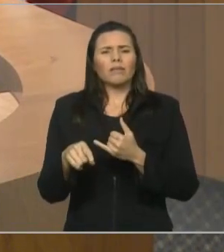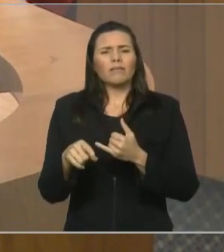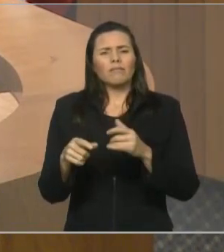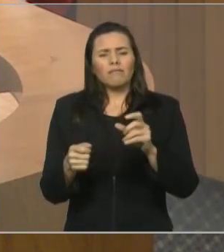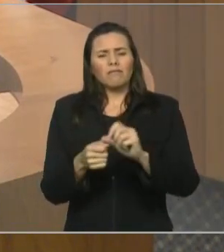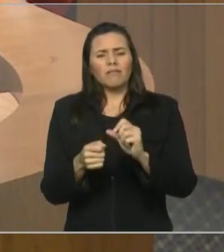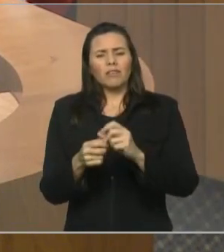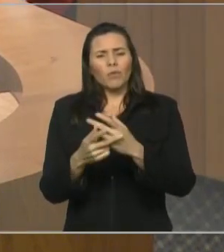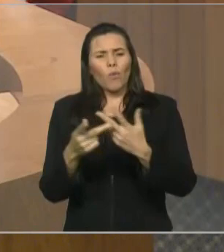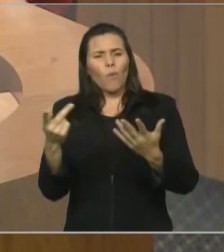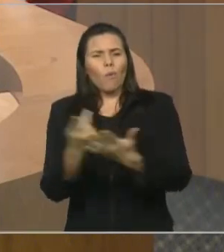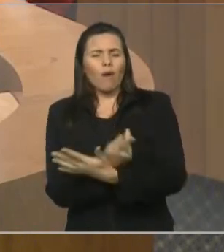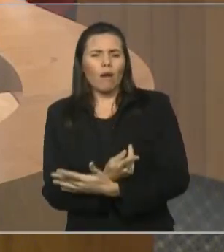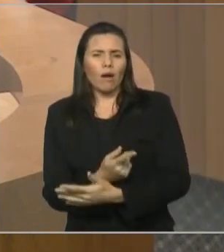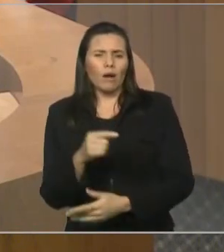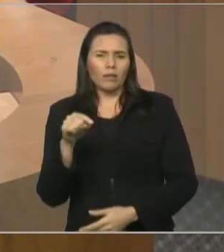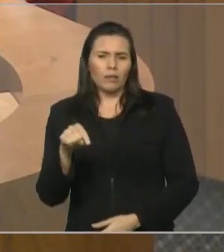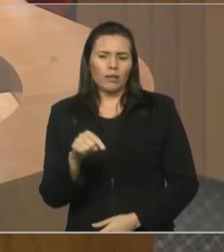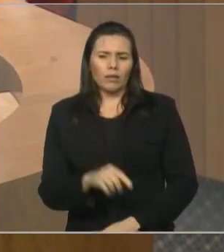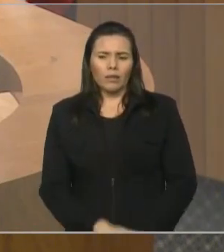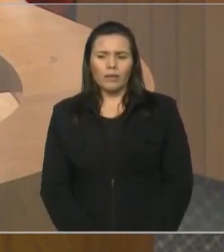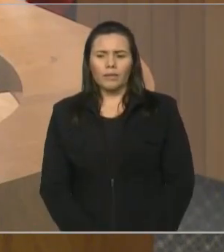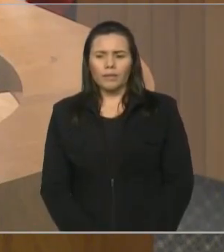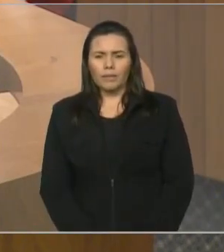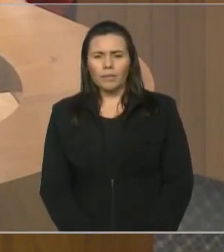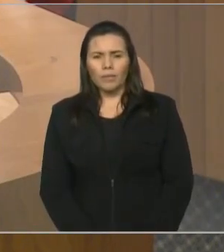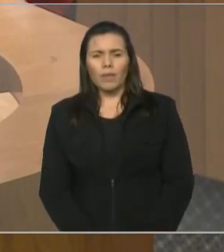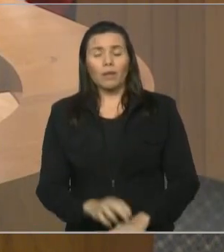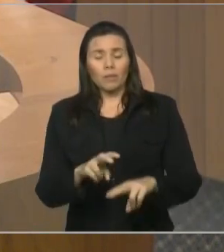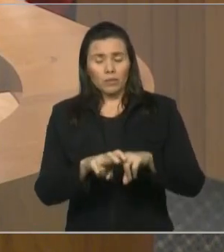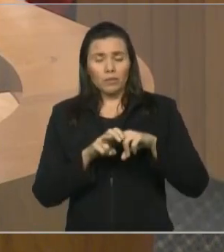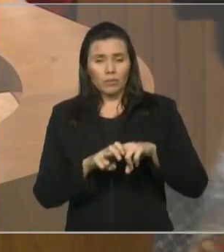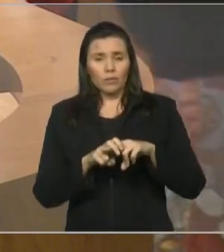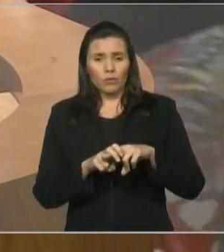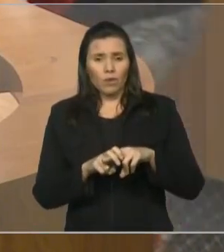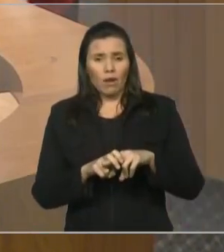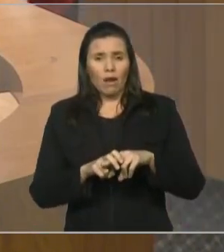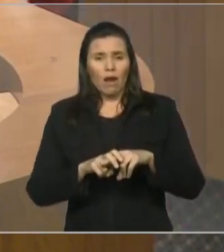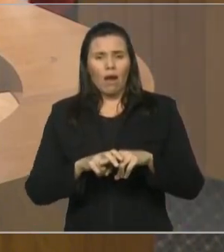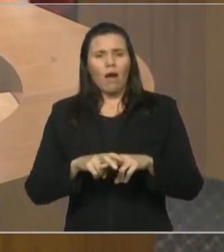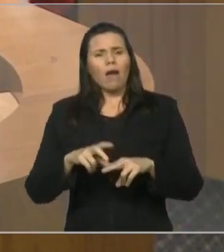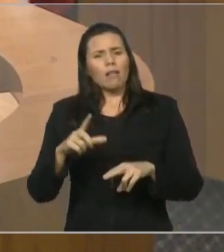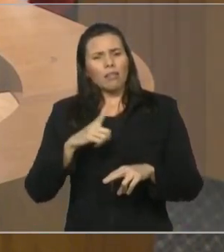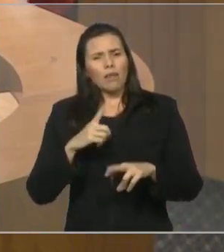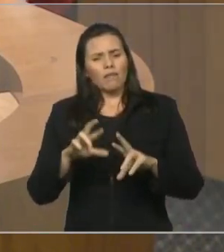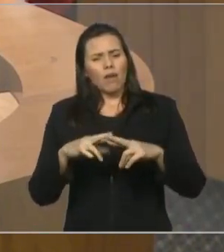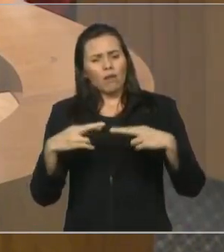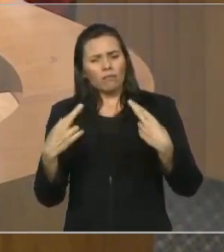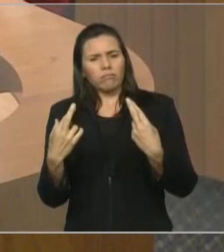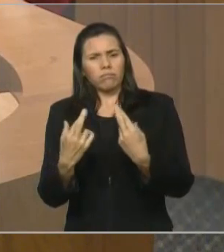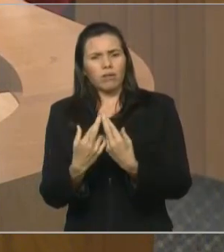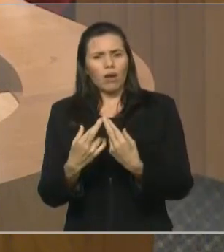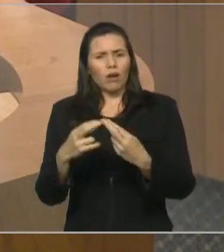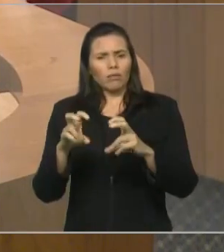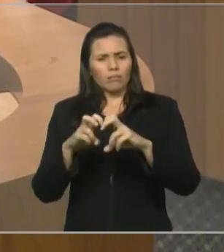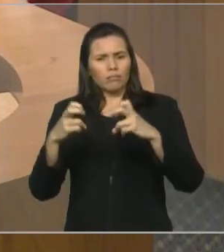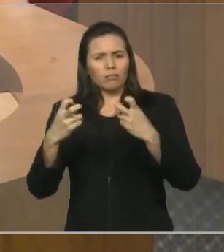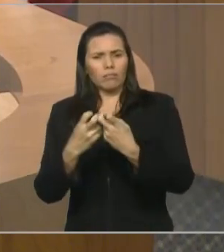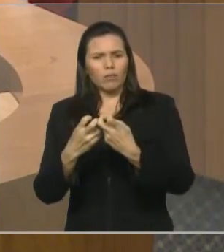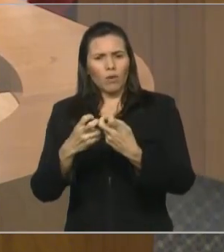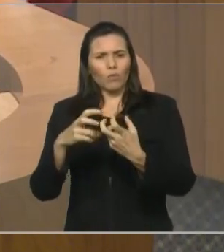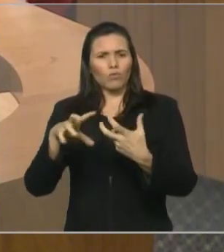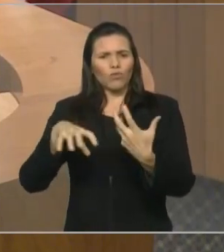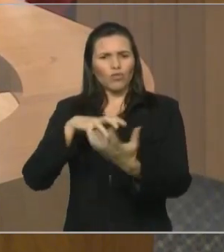de greve, se fez necessário que esse deputado, pastor